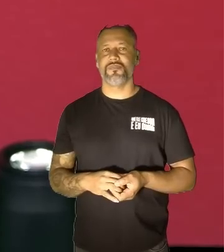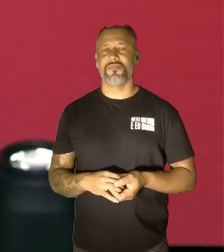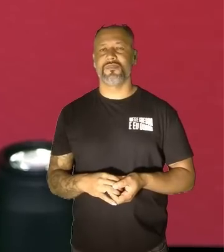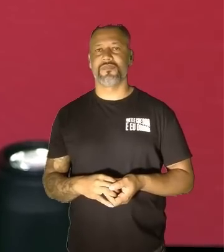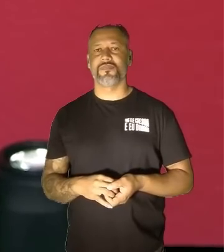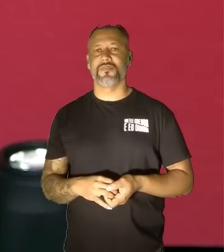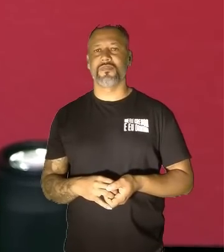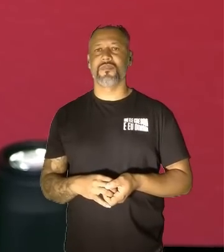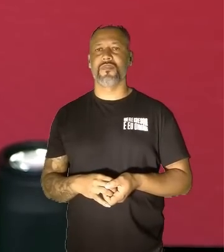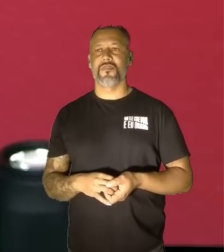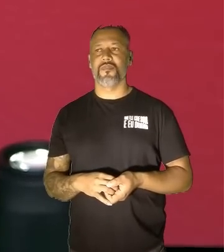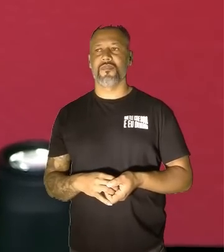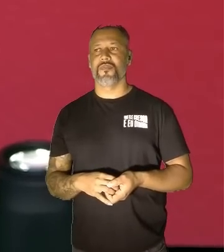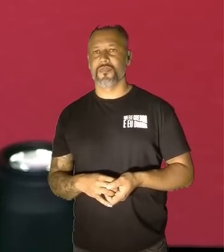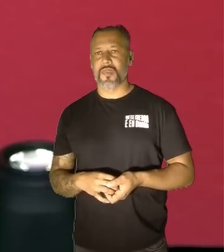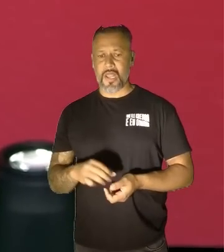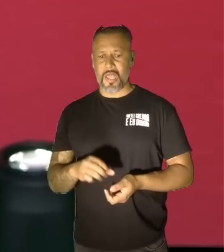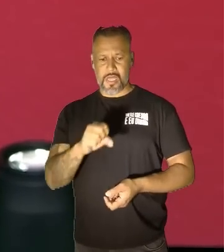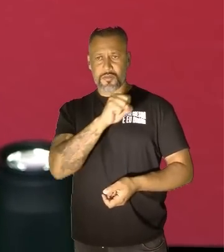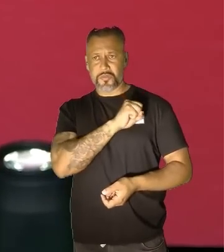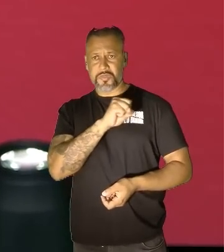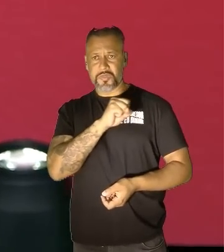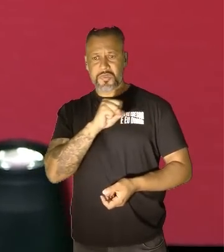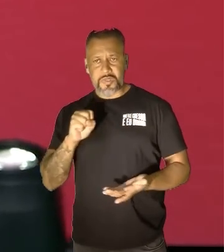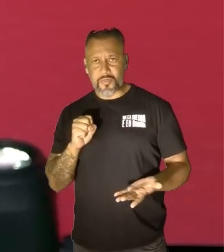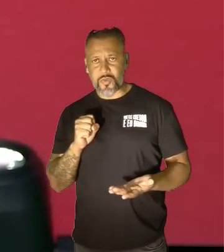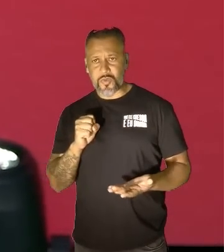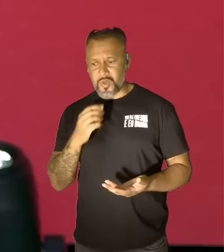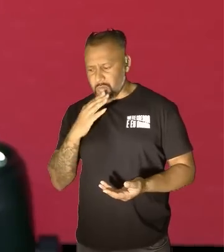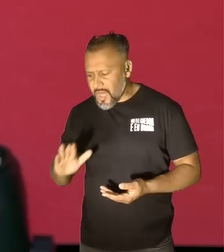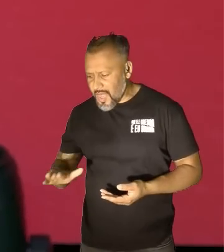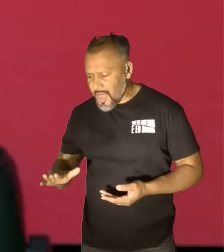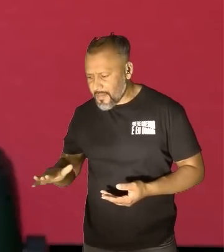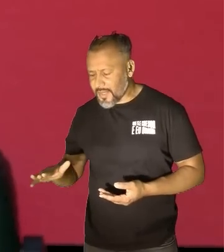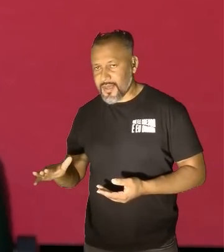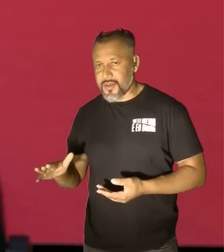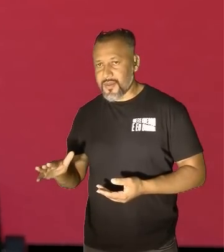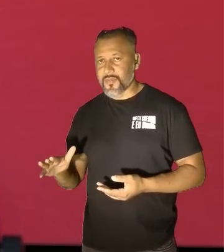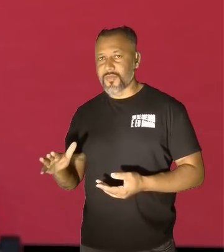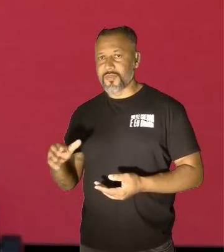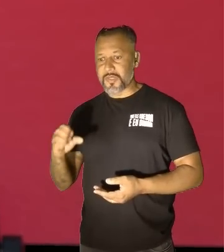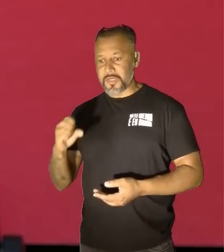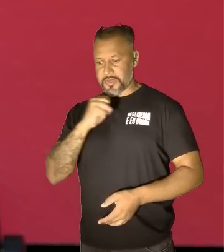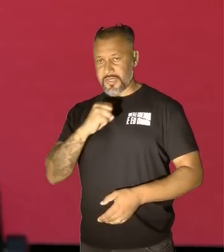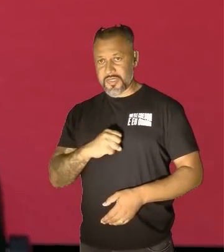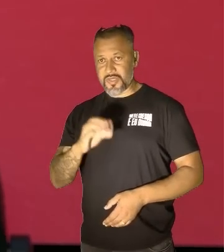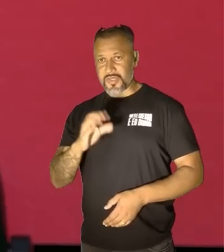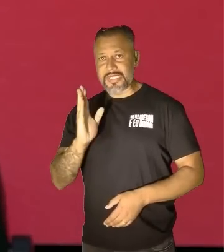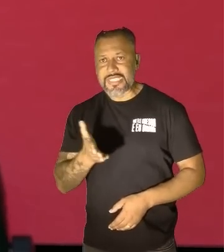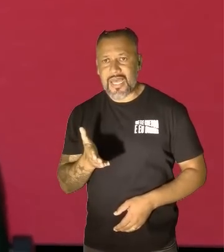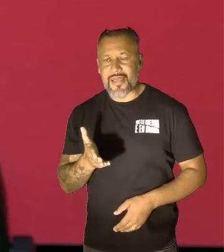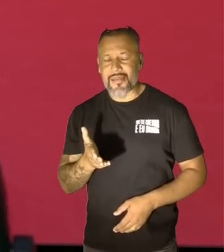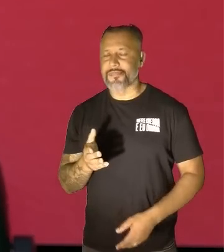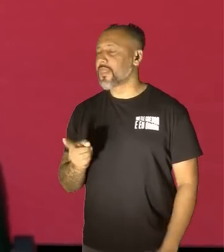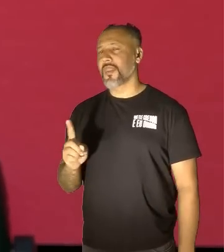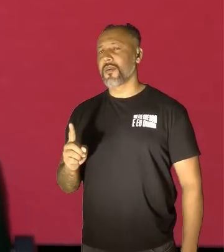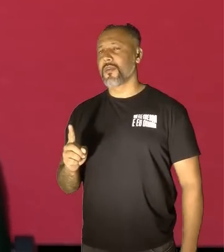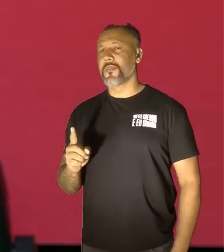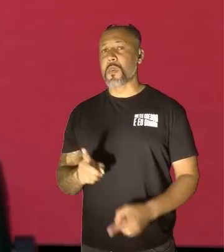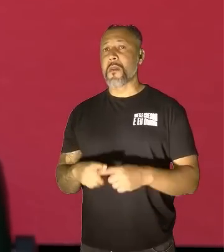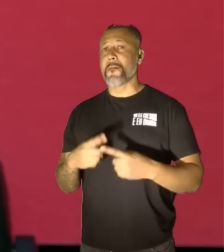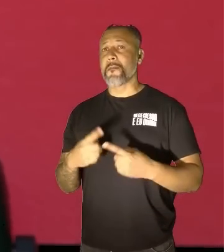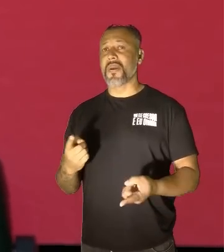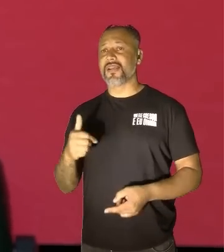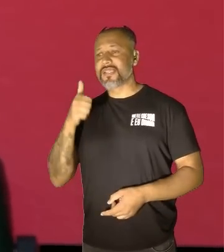para que ele se lembre quem ele vai ser. Escuta aqui, ó, você precisa ter a cara que Deus disse que